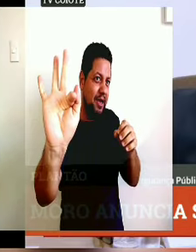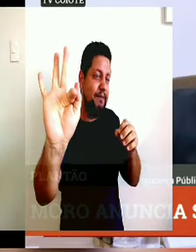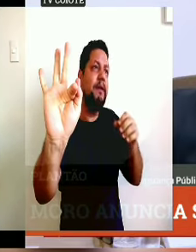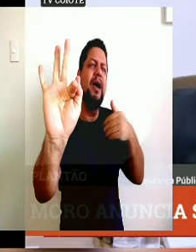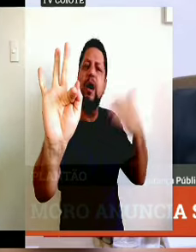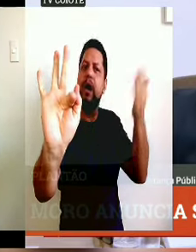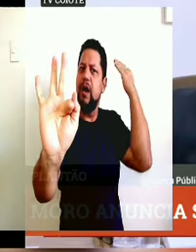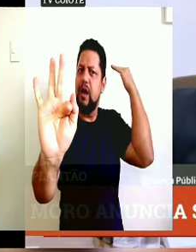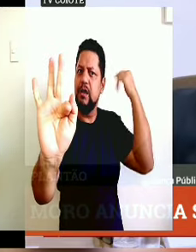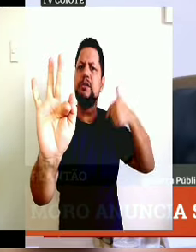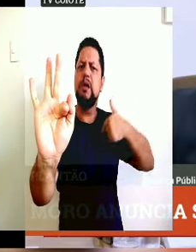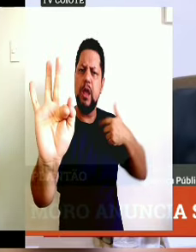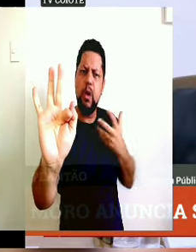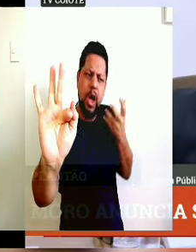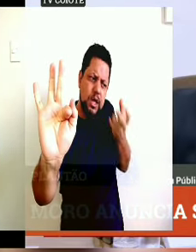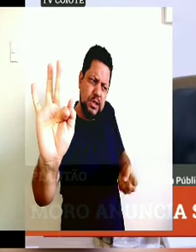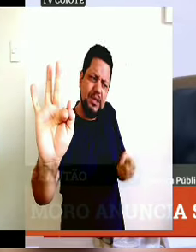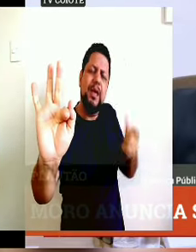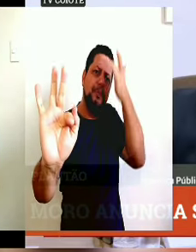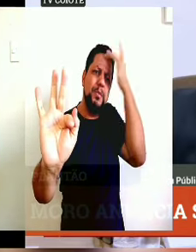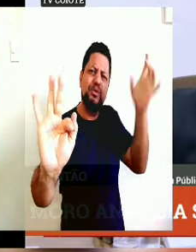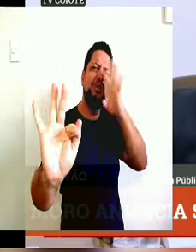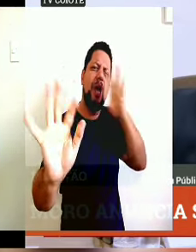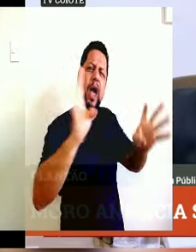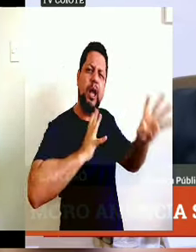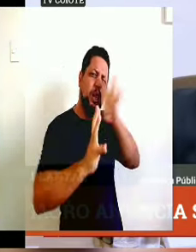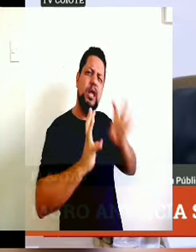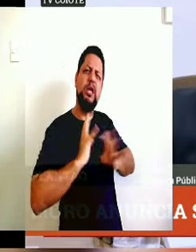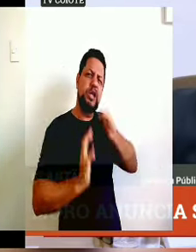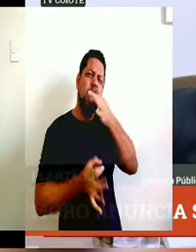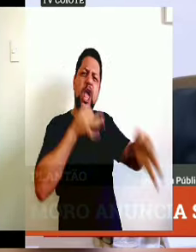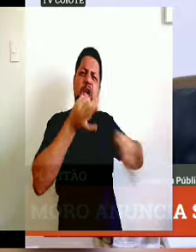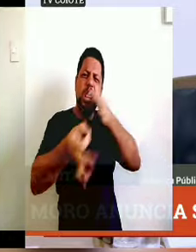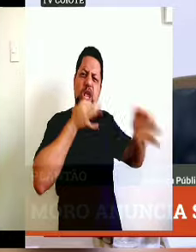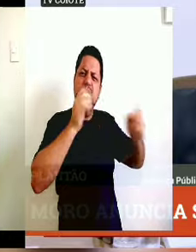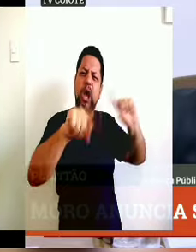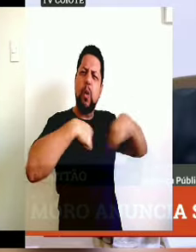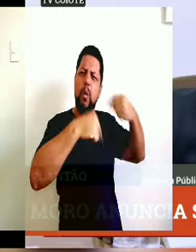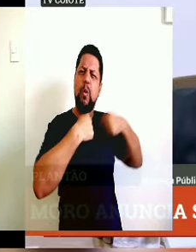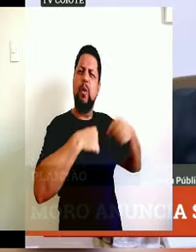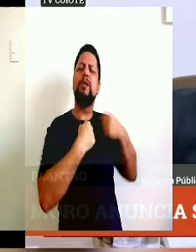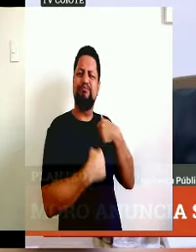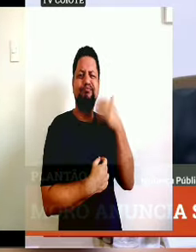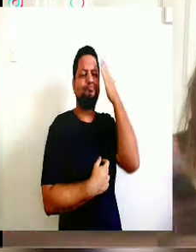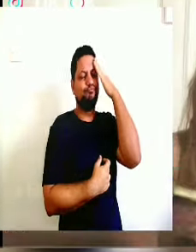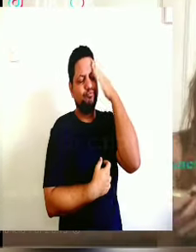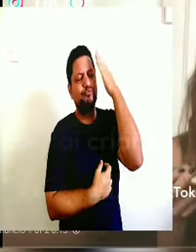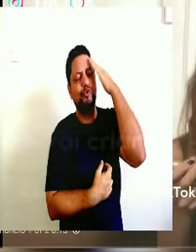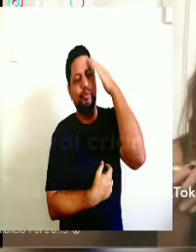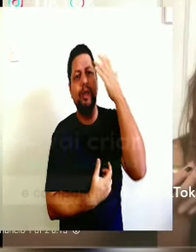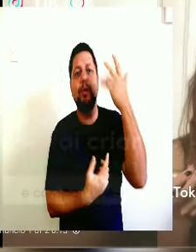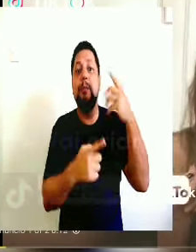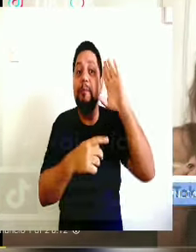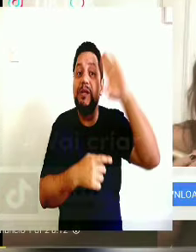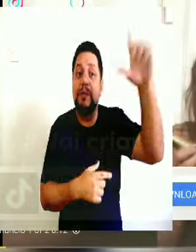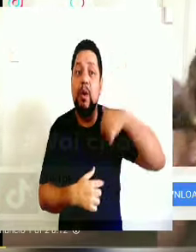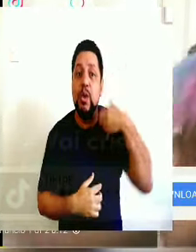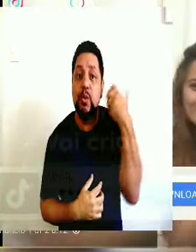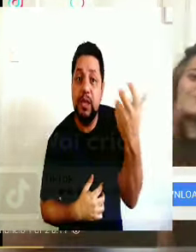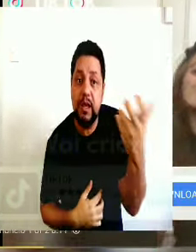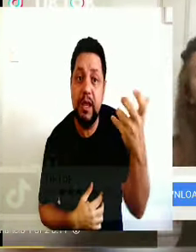críticas, mas a ideia era realmente buscar um nível de formulador de...